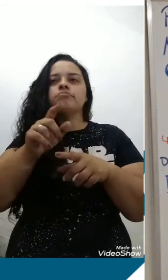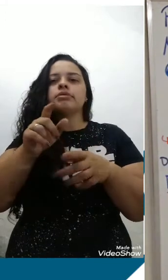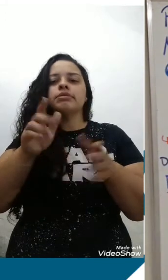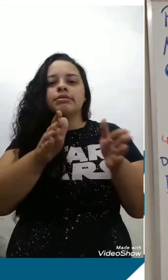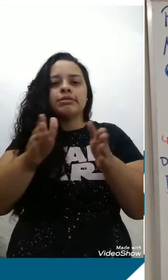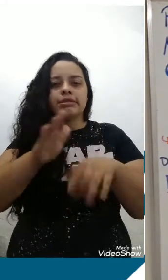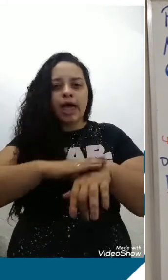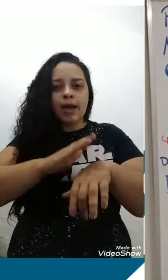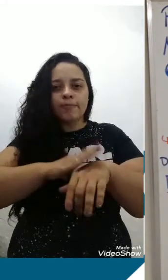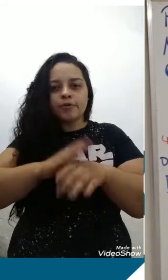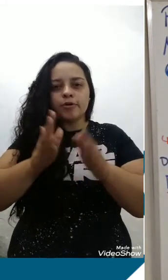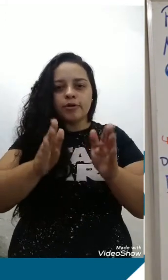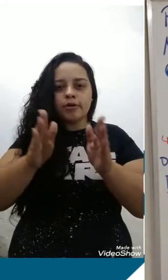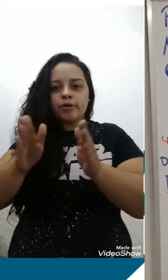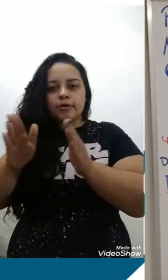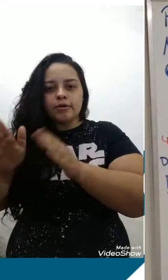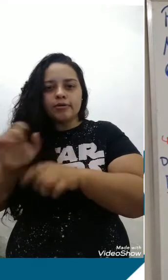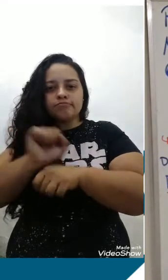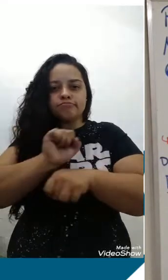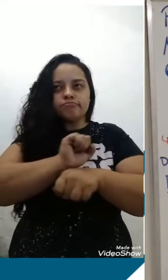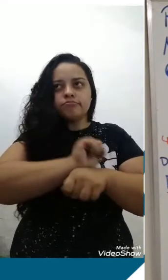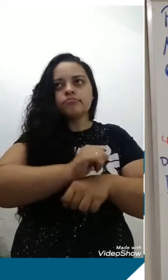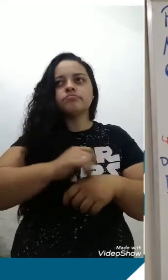intervalo de tempo,